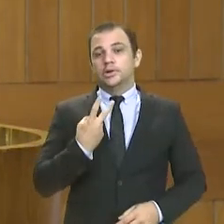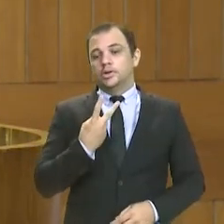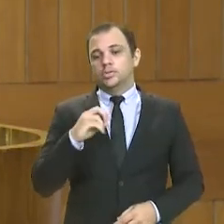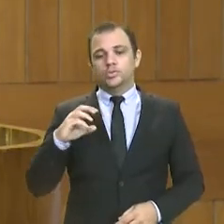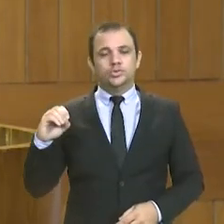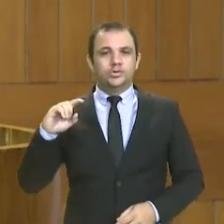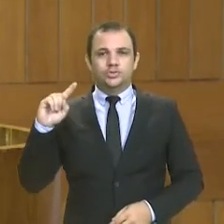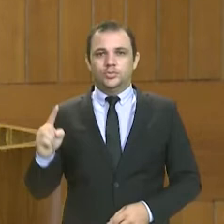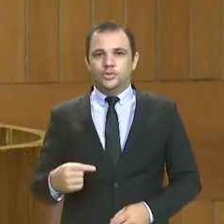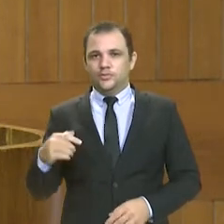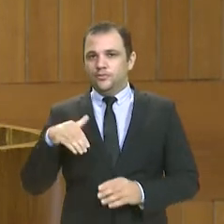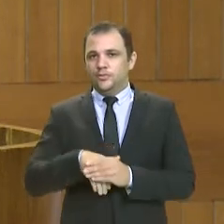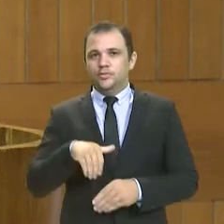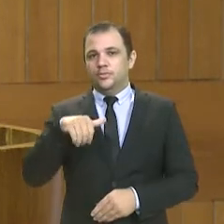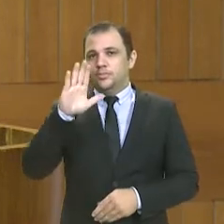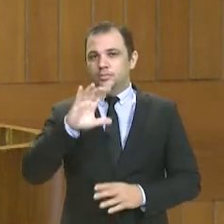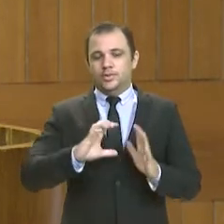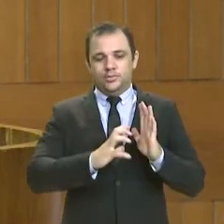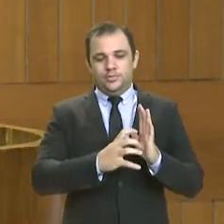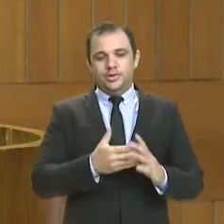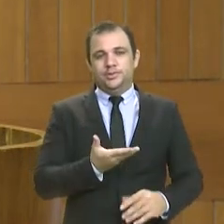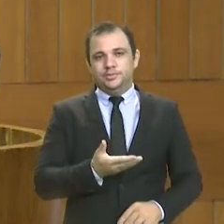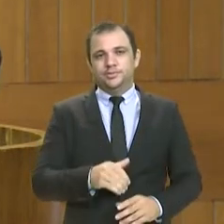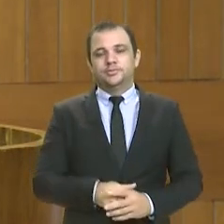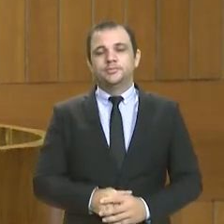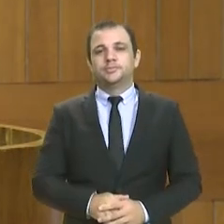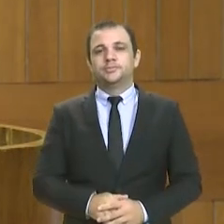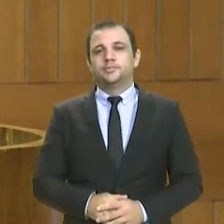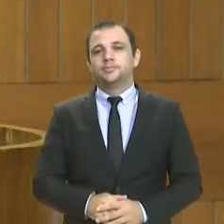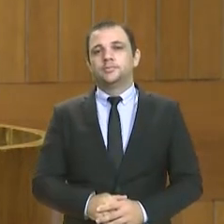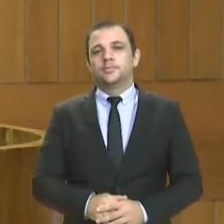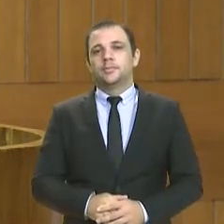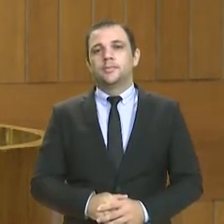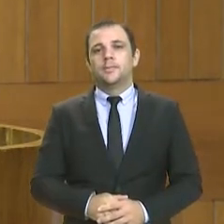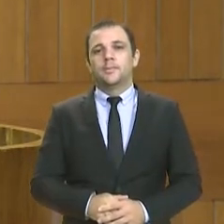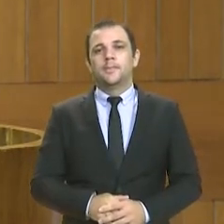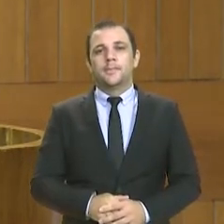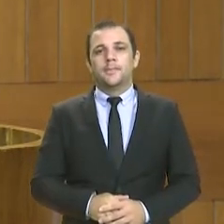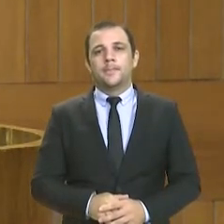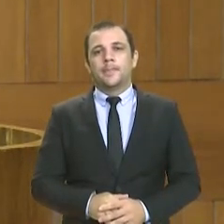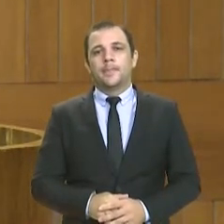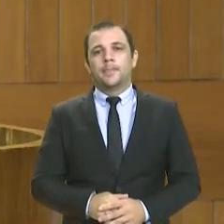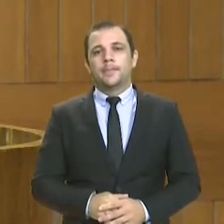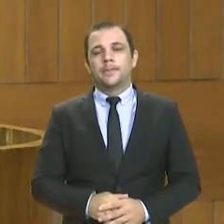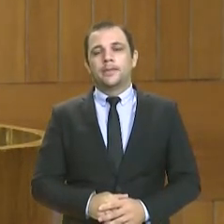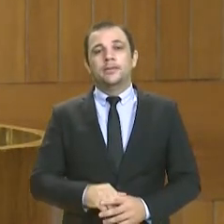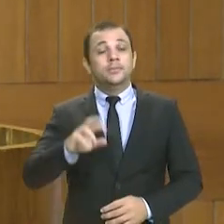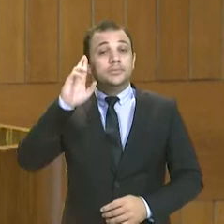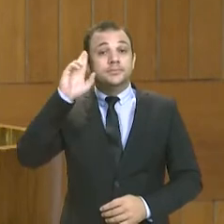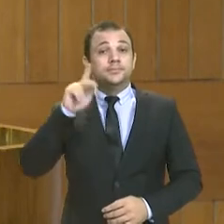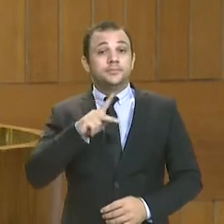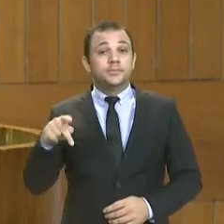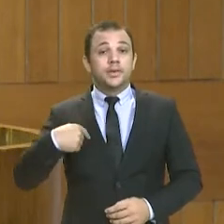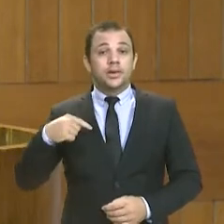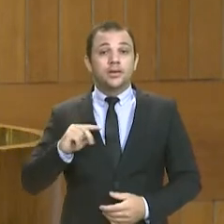votos. Né? Senhor presidente, o que me traz aqui hoje esta tribuna é justamente para falar